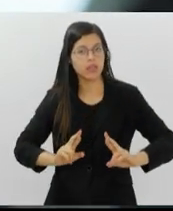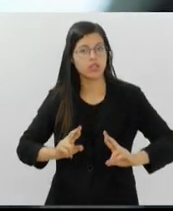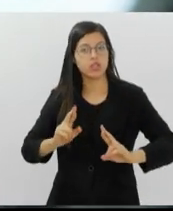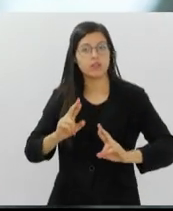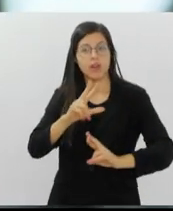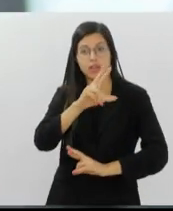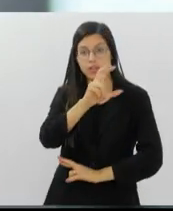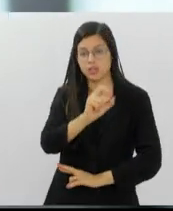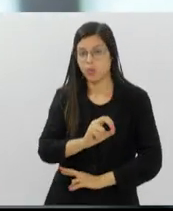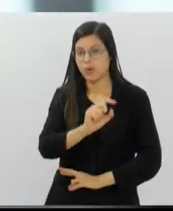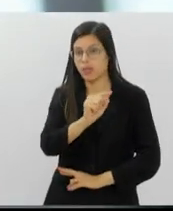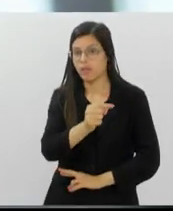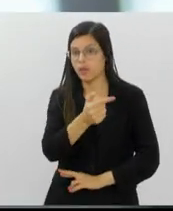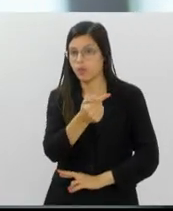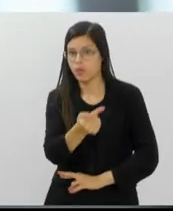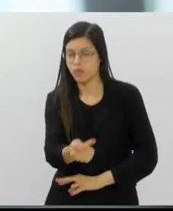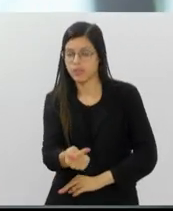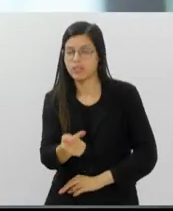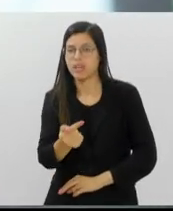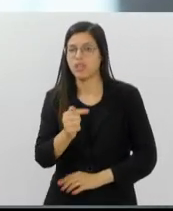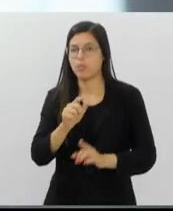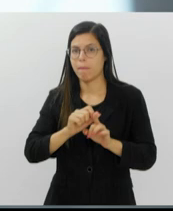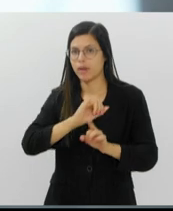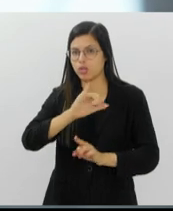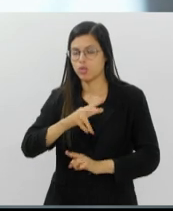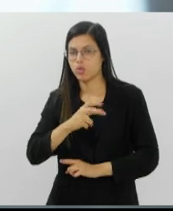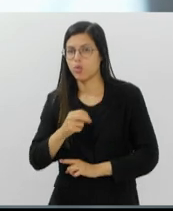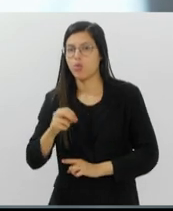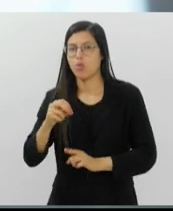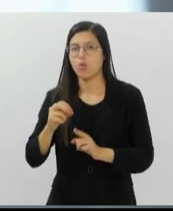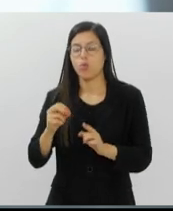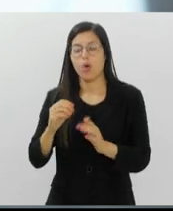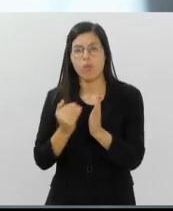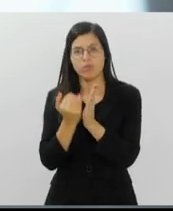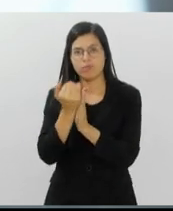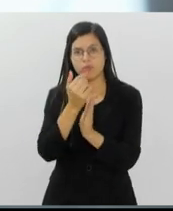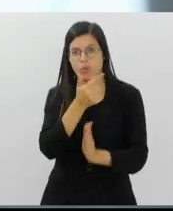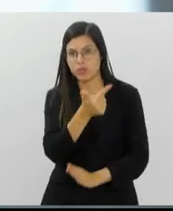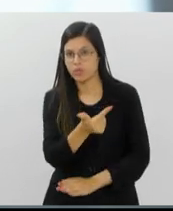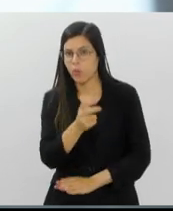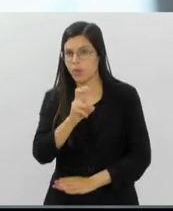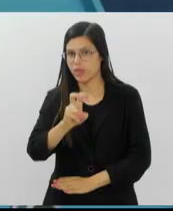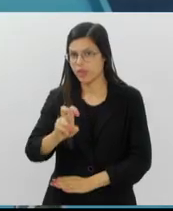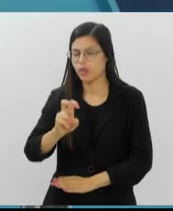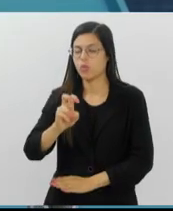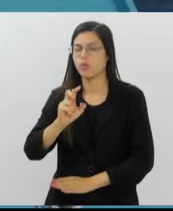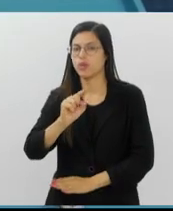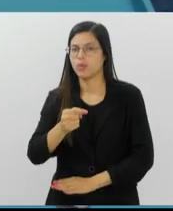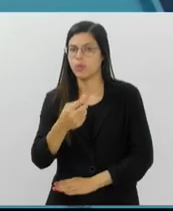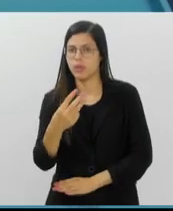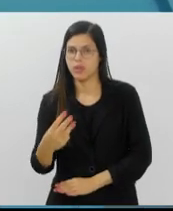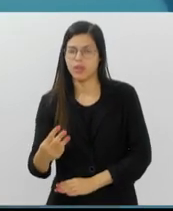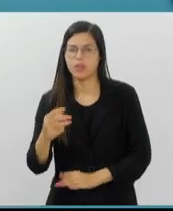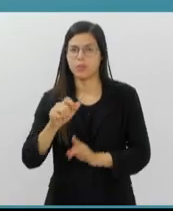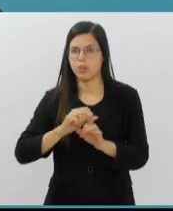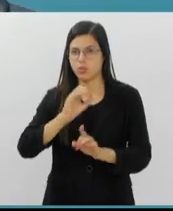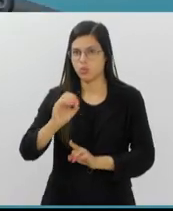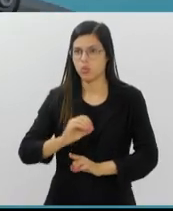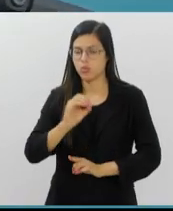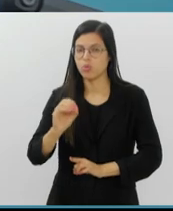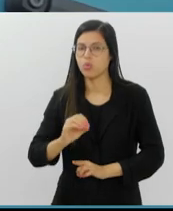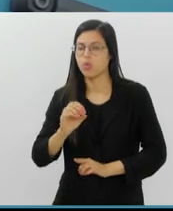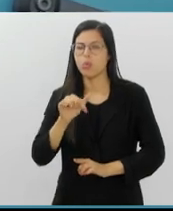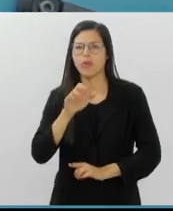de 50,7 pontos em julho para 52,3 pontos em outubro. O resultado do início do